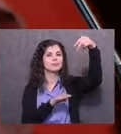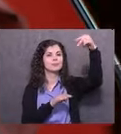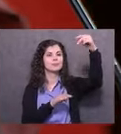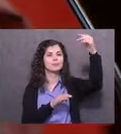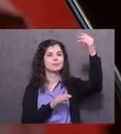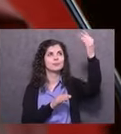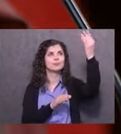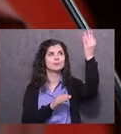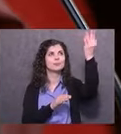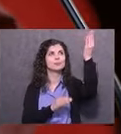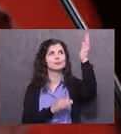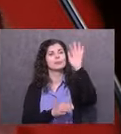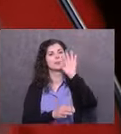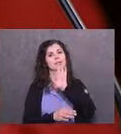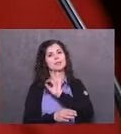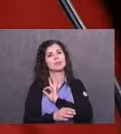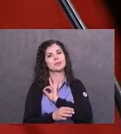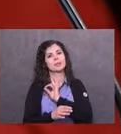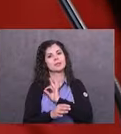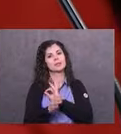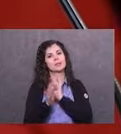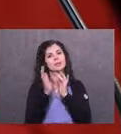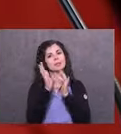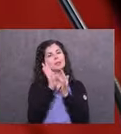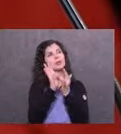ressurreição.